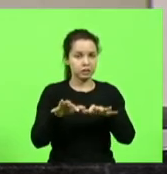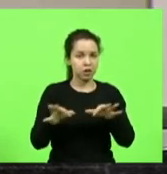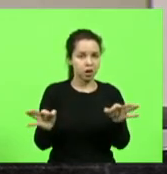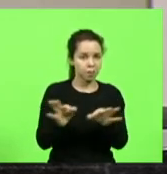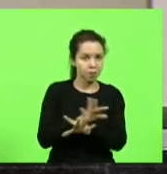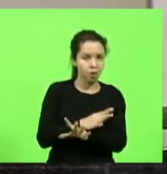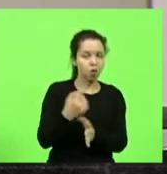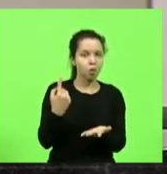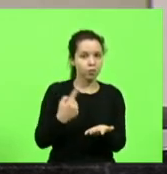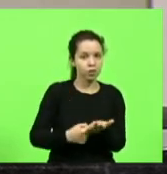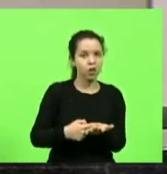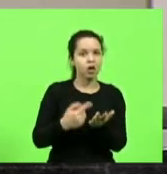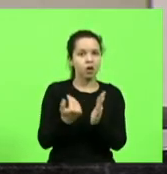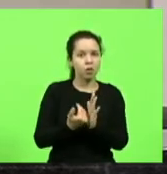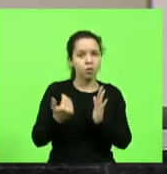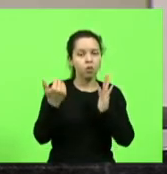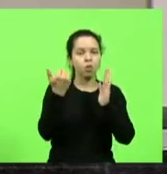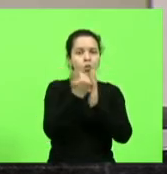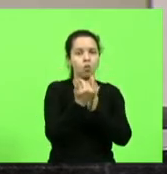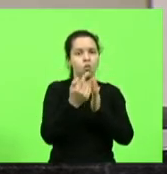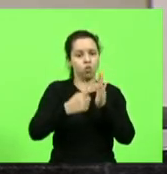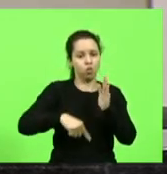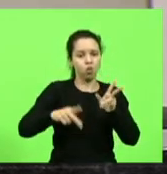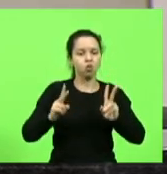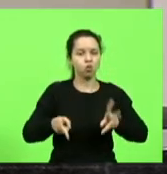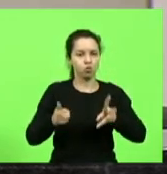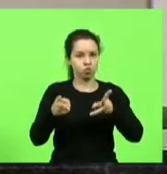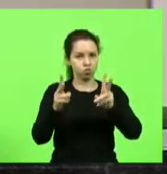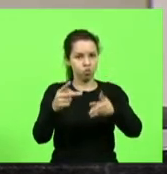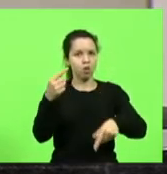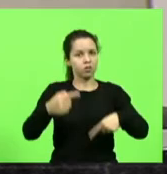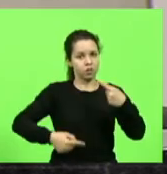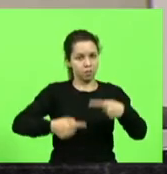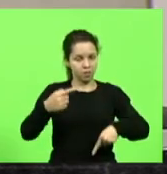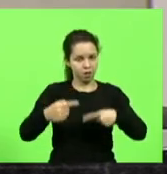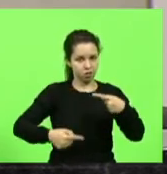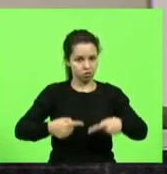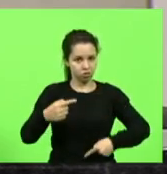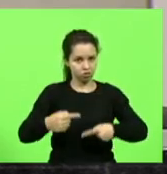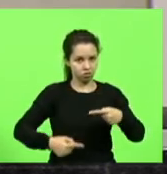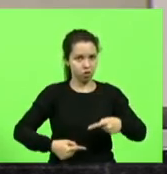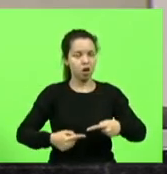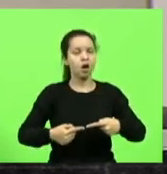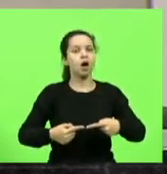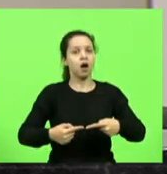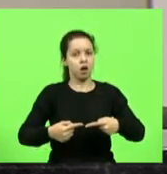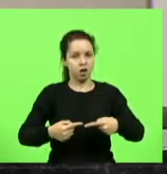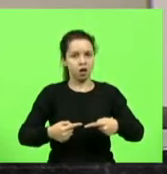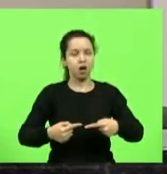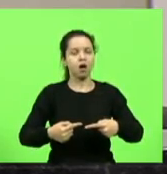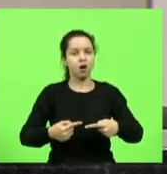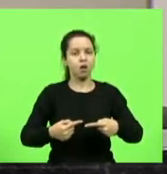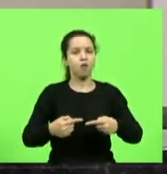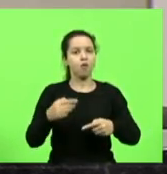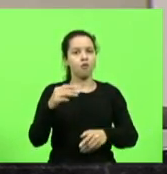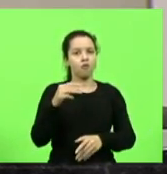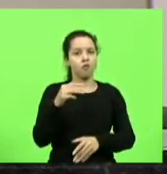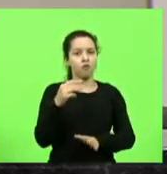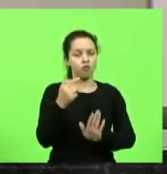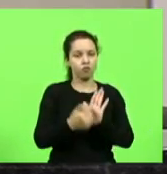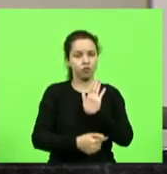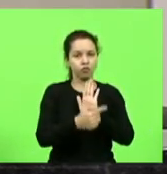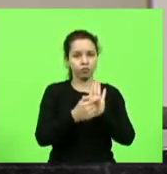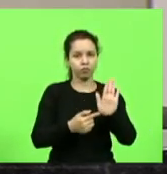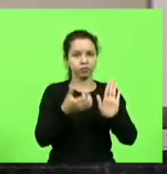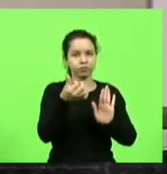convocaria uma outra extraordinária para que possamos continuar o debate e, aí sim, apreciando o veto de número 680, que